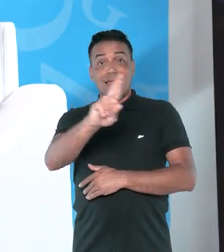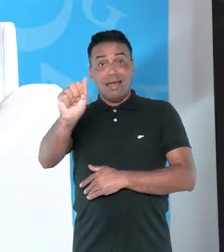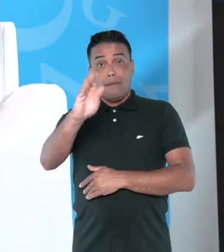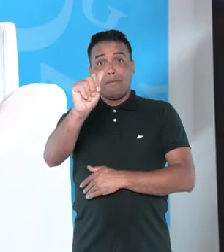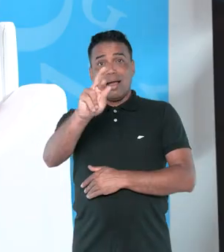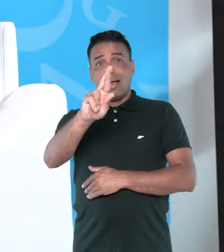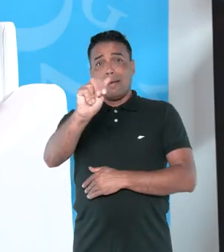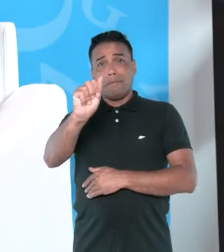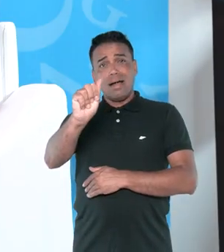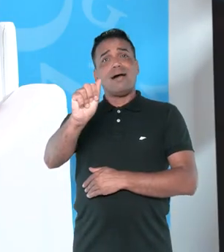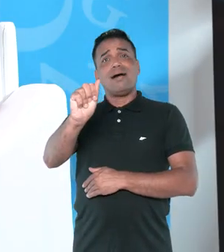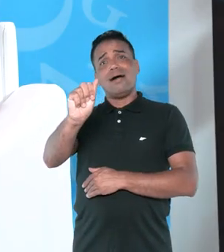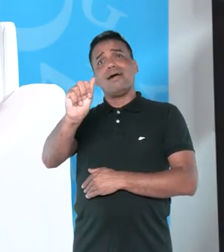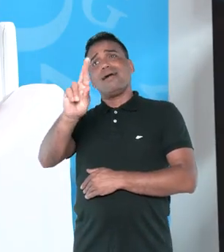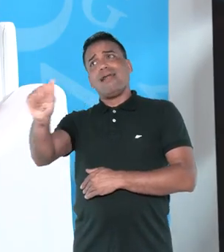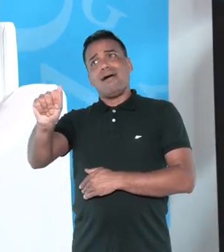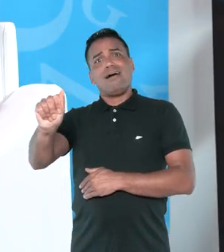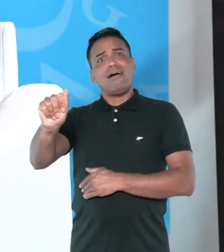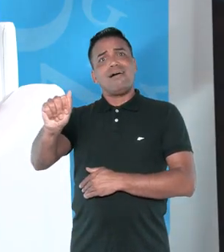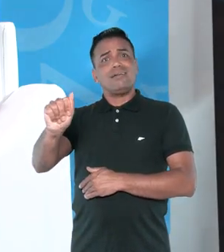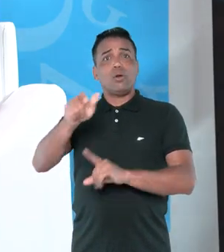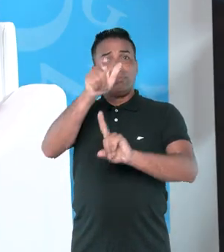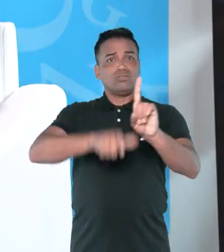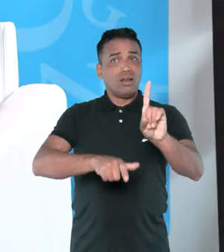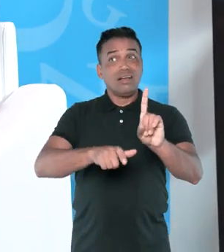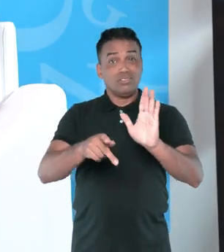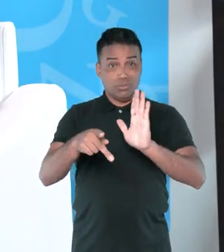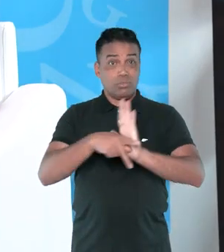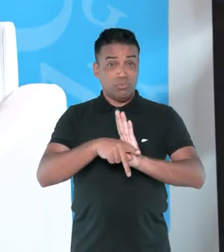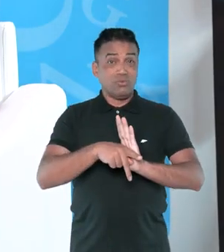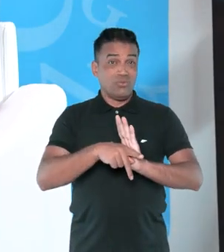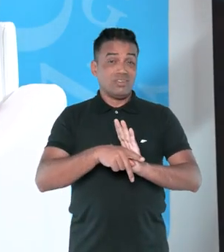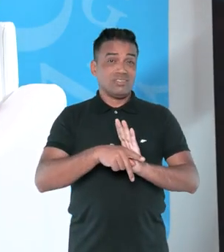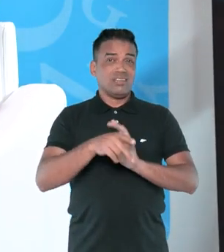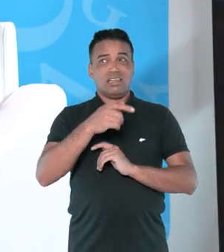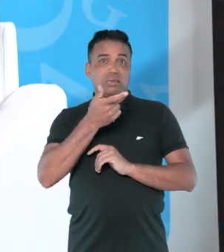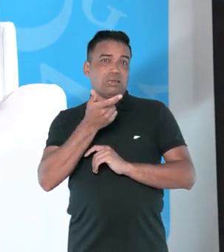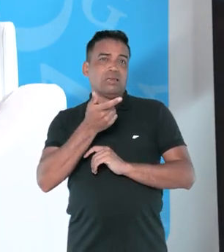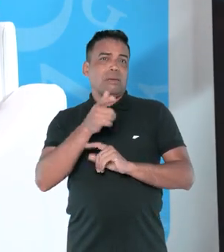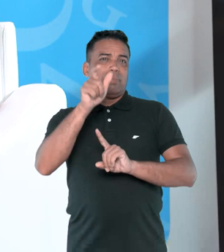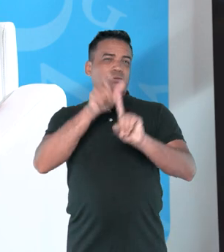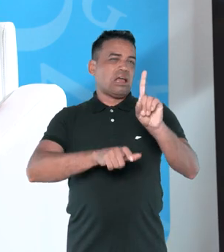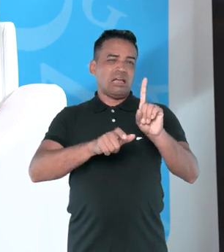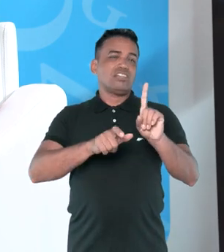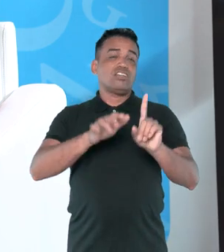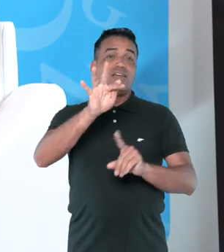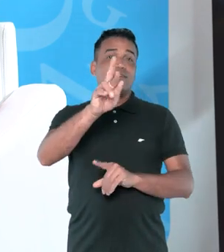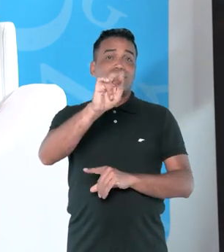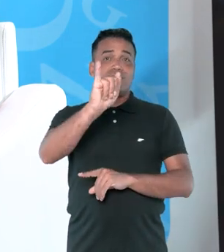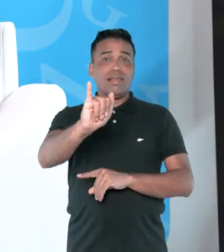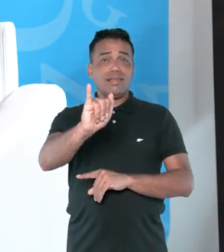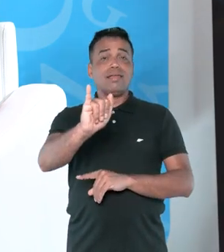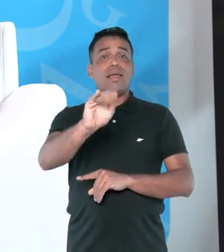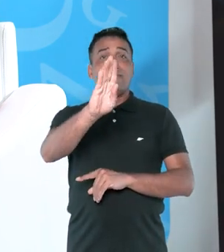livro curto apresentando aquele personagem. Eu fiz o primeiro sobre o Frei Tito, muito amigo do Frei Beto, que foi o primeiro